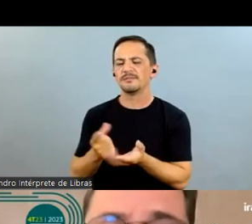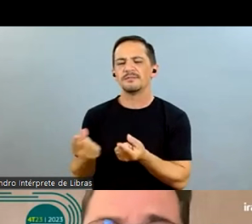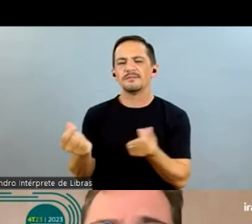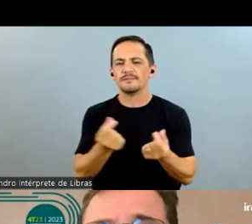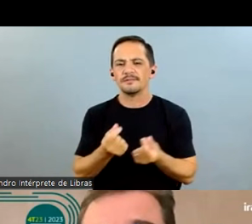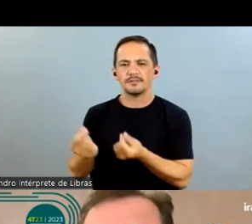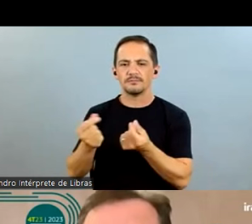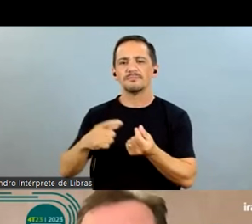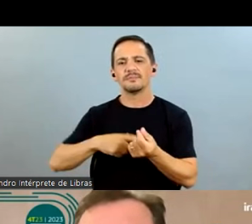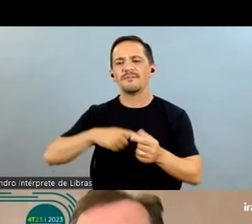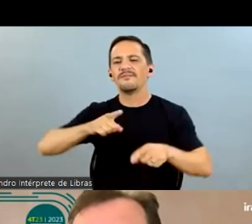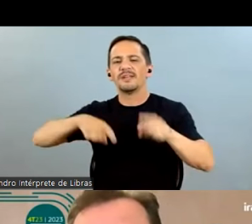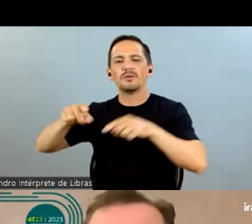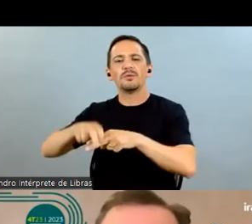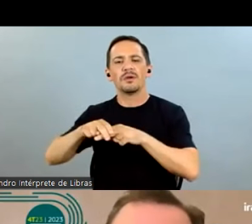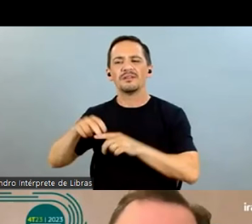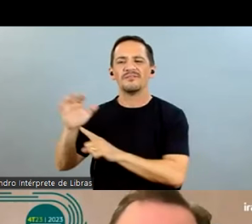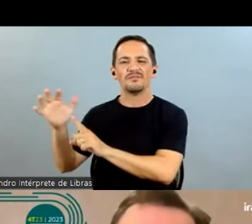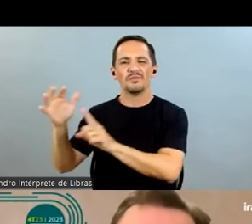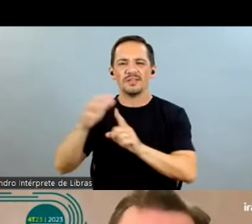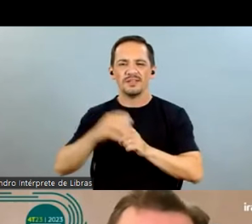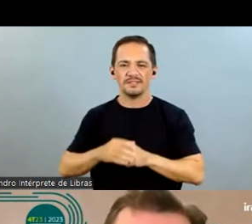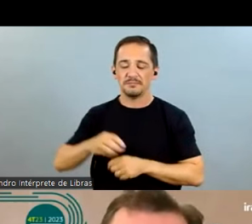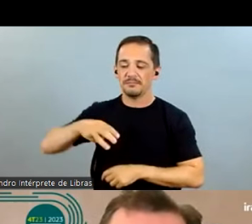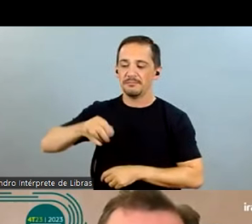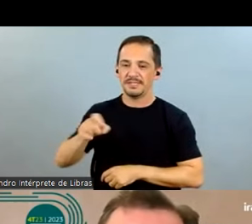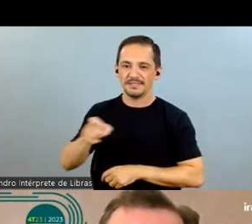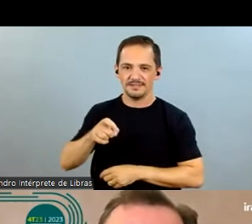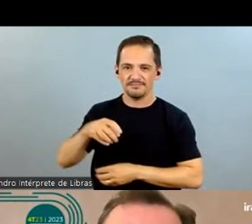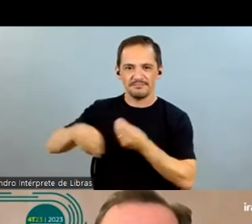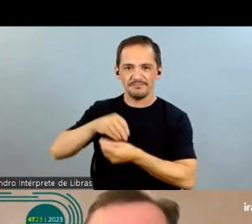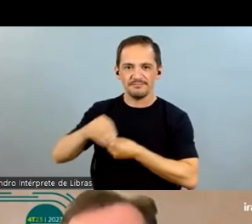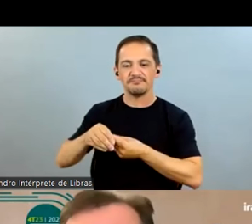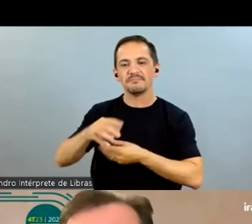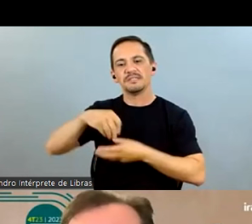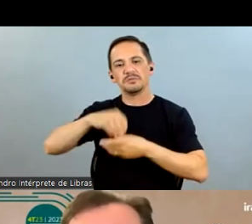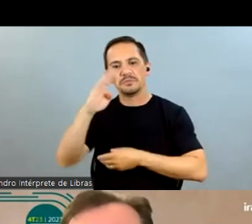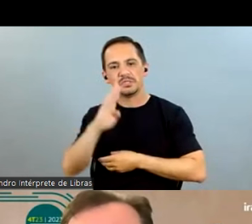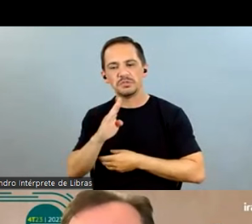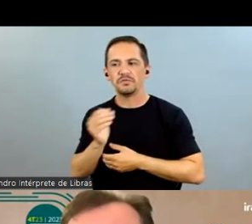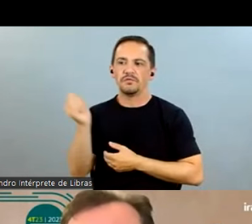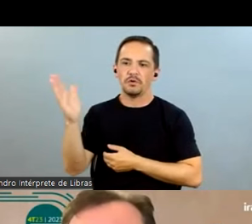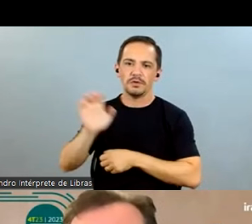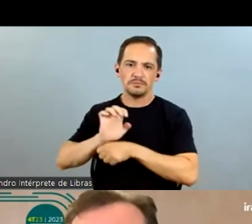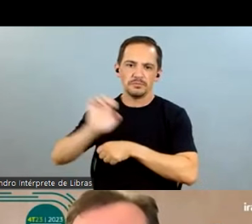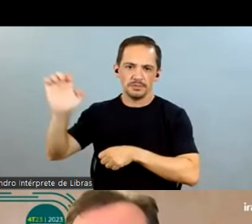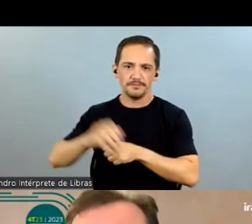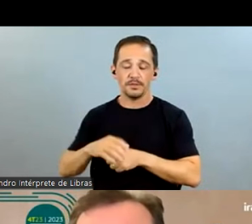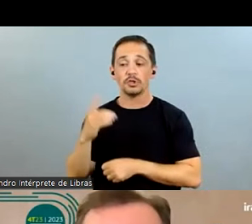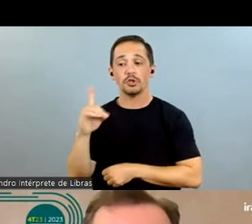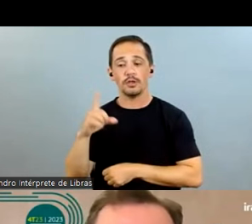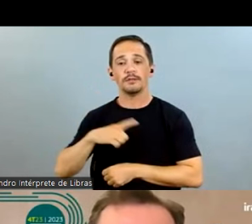variáveis né Eh o mix entre mercado interno e exportações o dólar acaba tendo uma influência e acabou